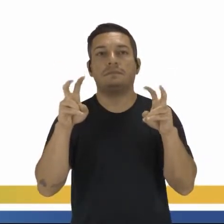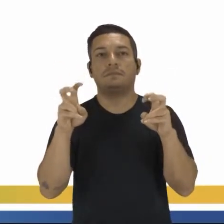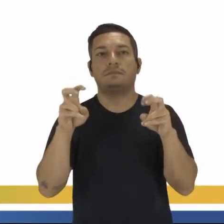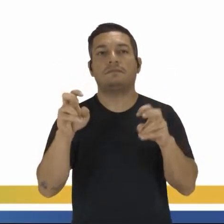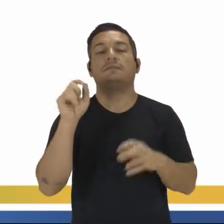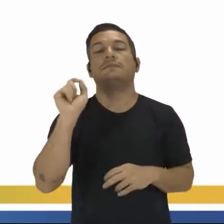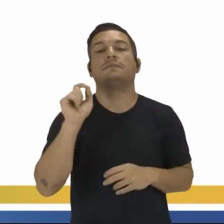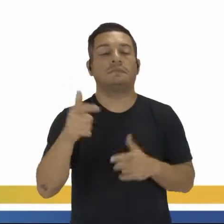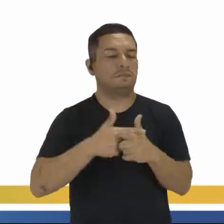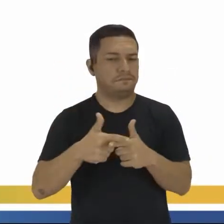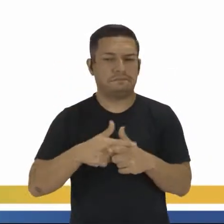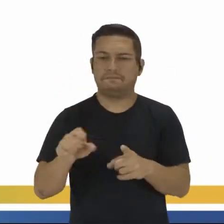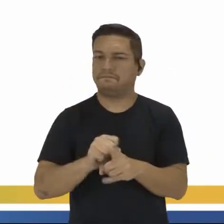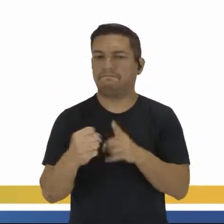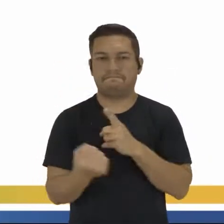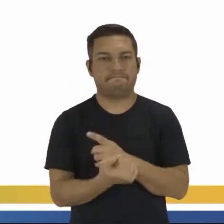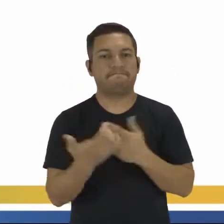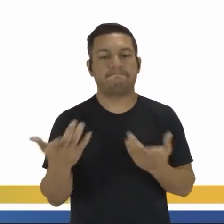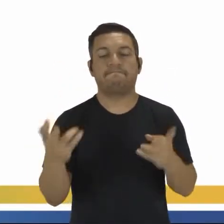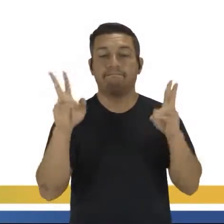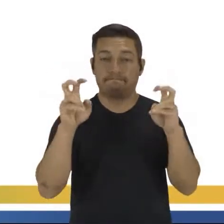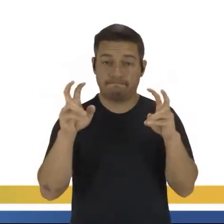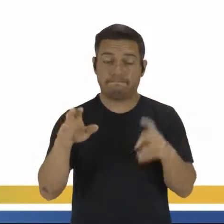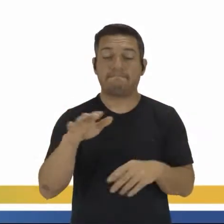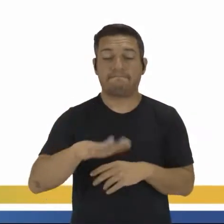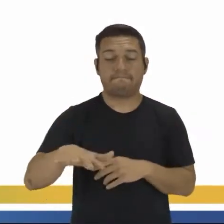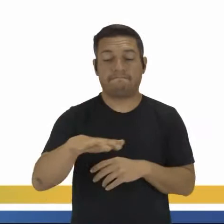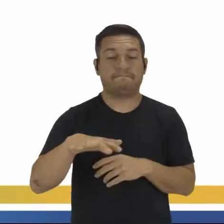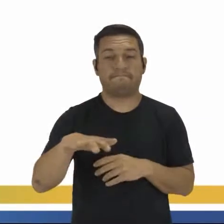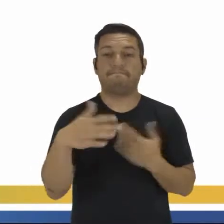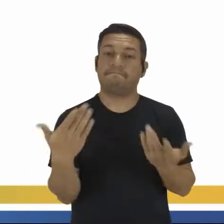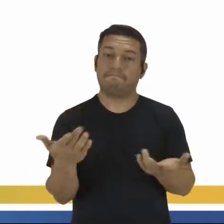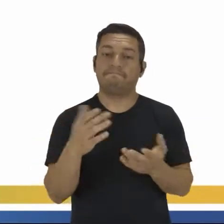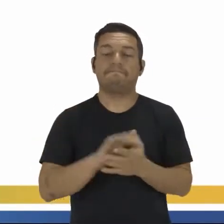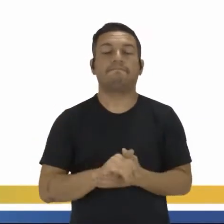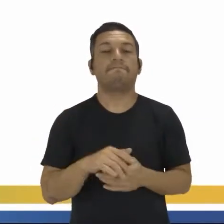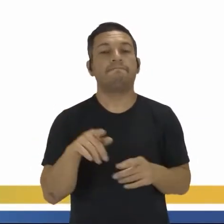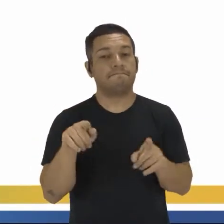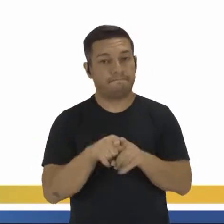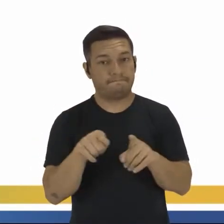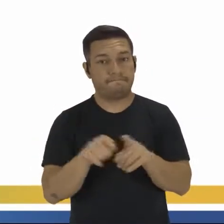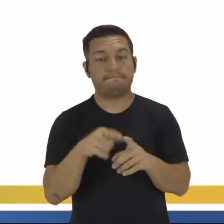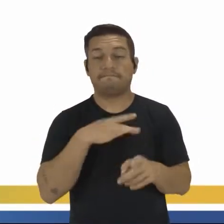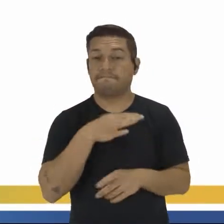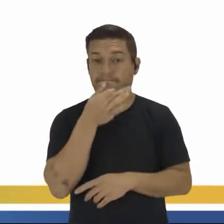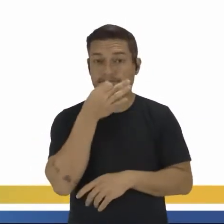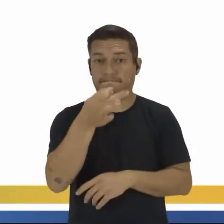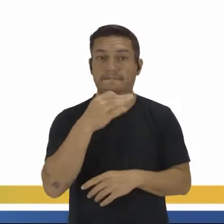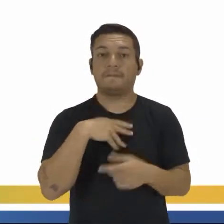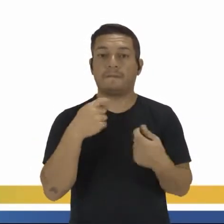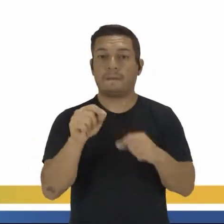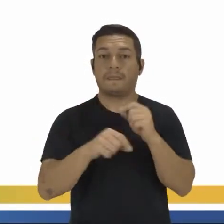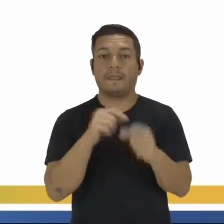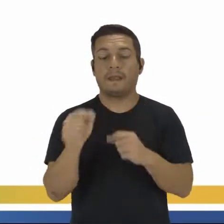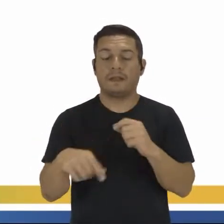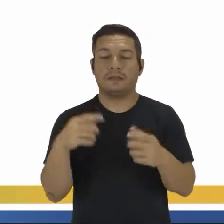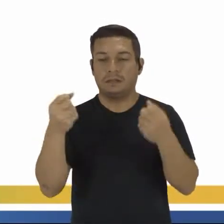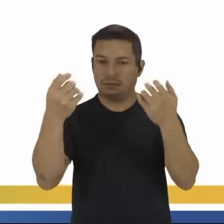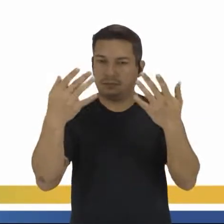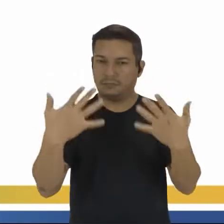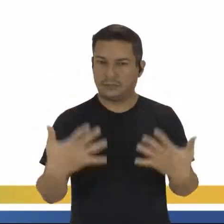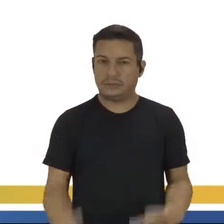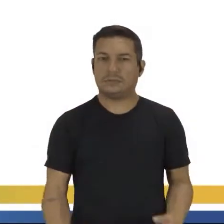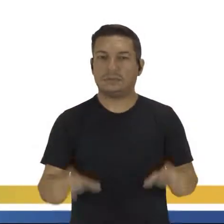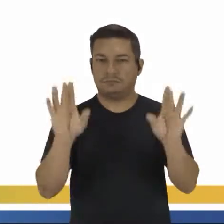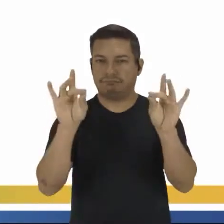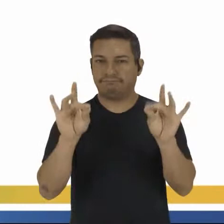problemática social, um tema de relevância social. Nele, a sua opinião vai estar fundamentada em